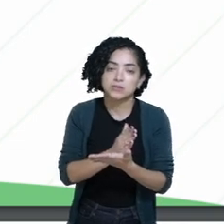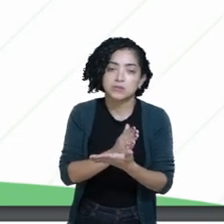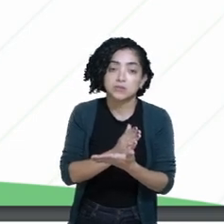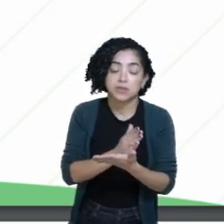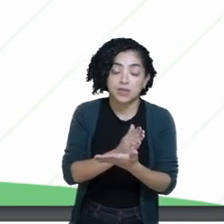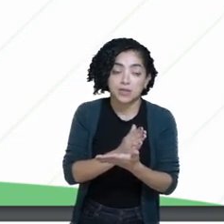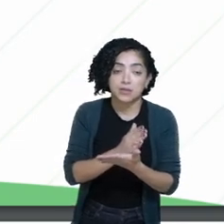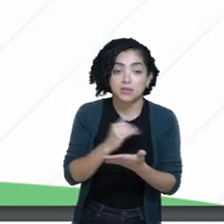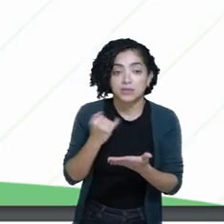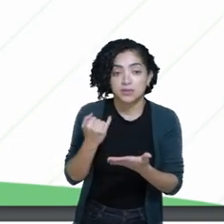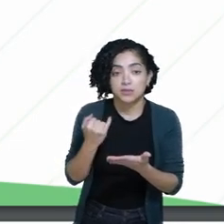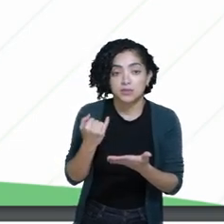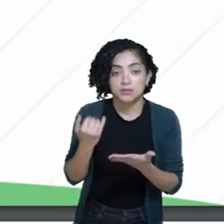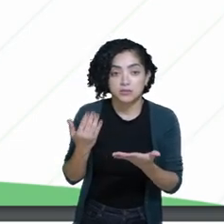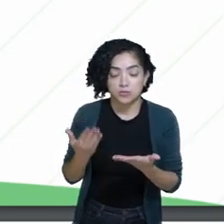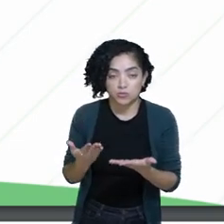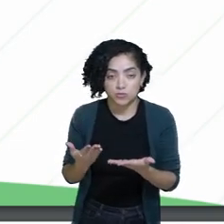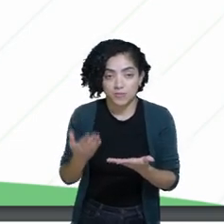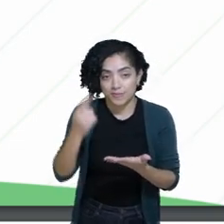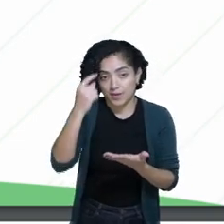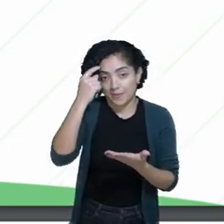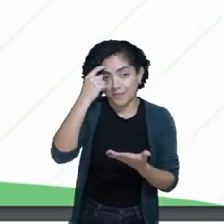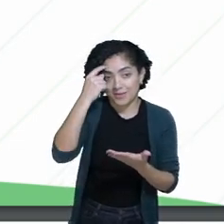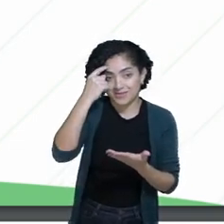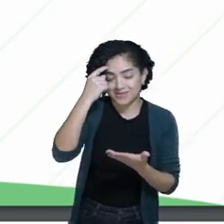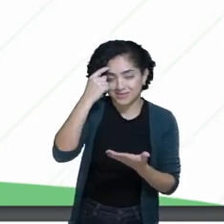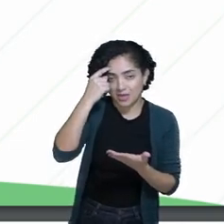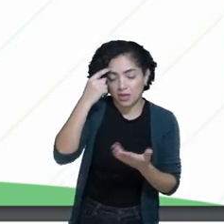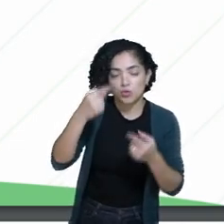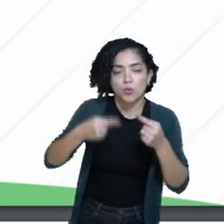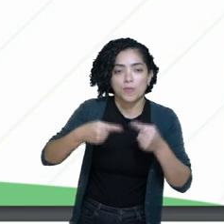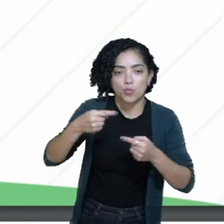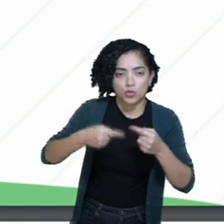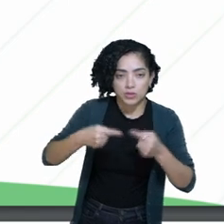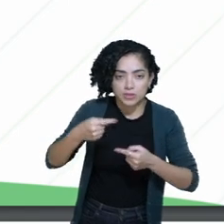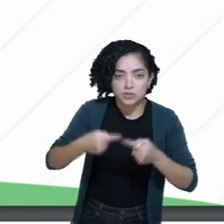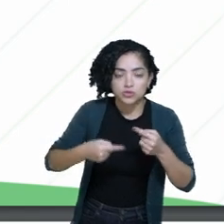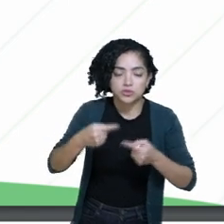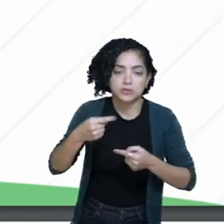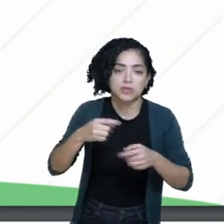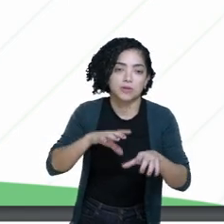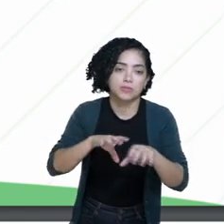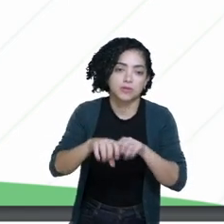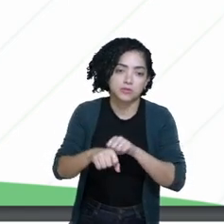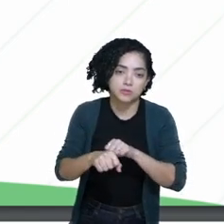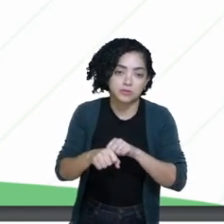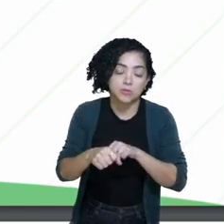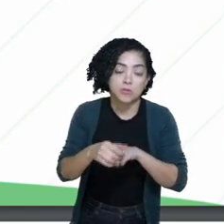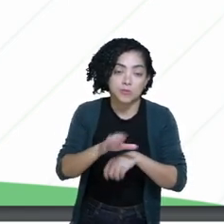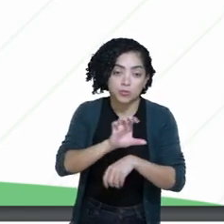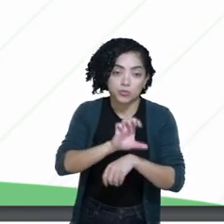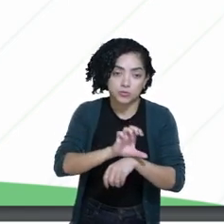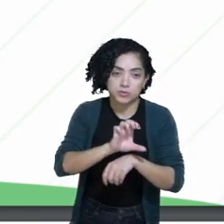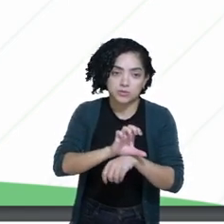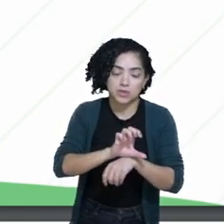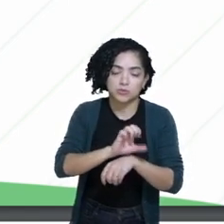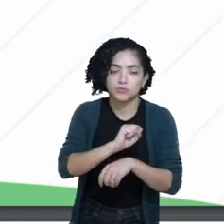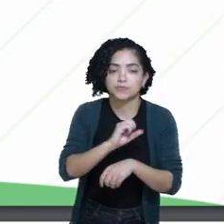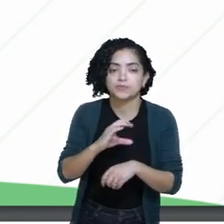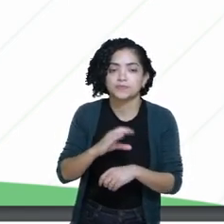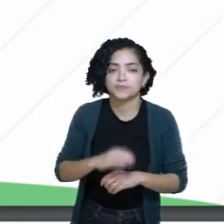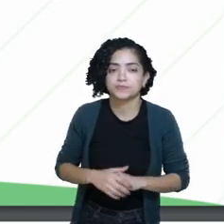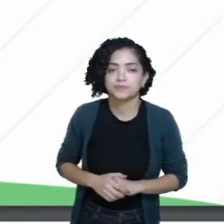relevantes aqui para pensarmos uma política de formação para nosso Estado né A primeira